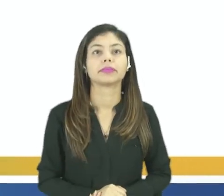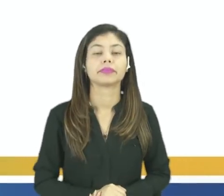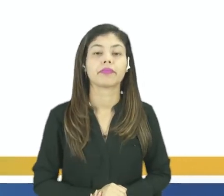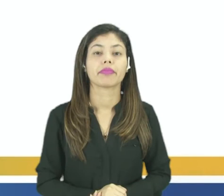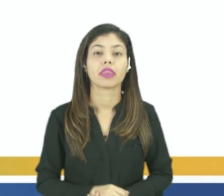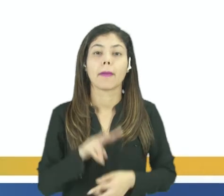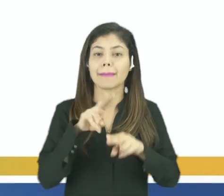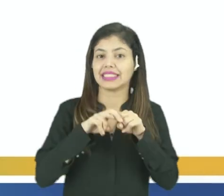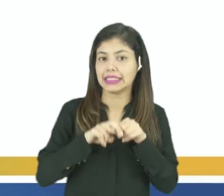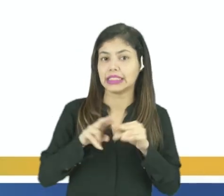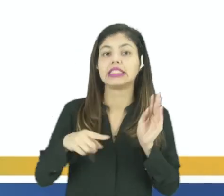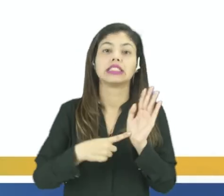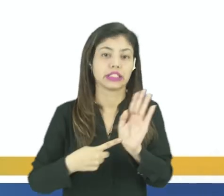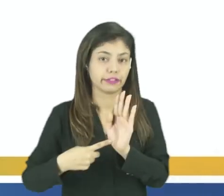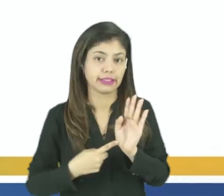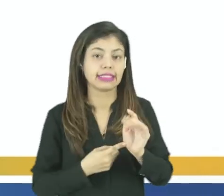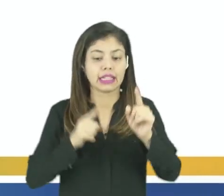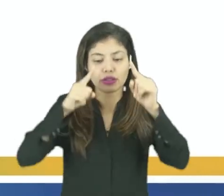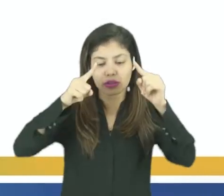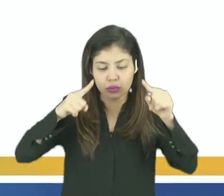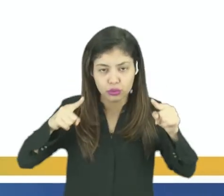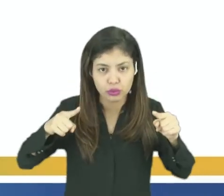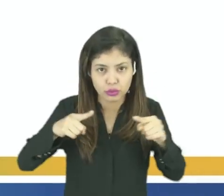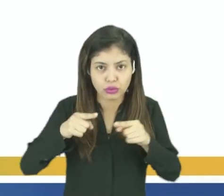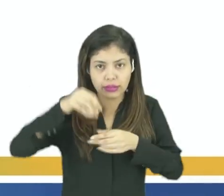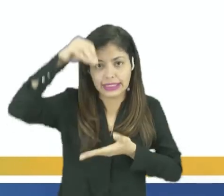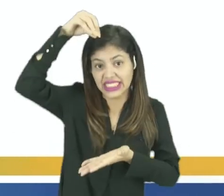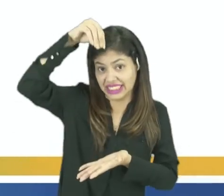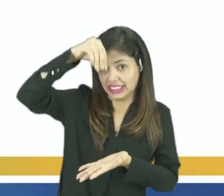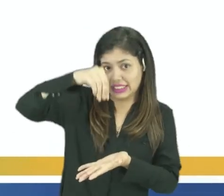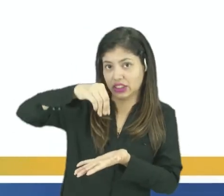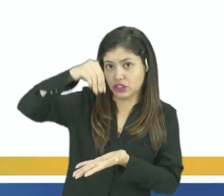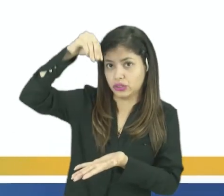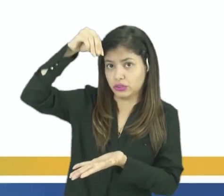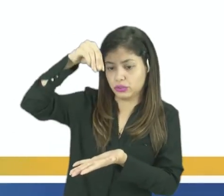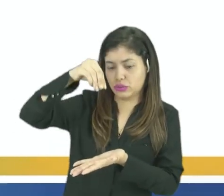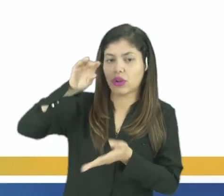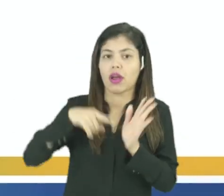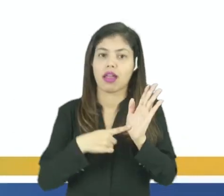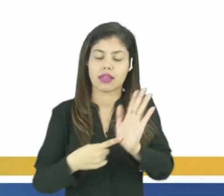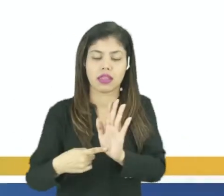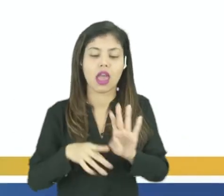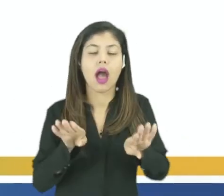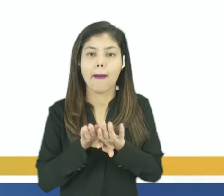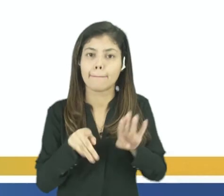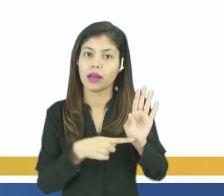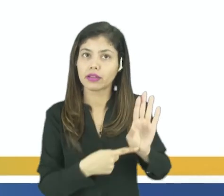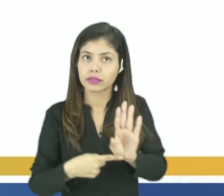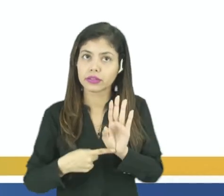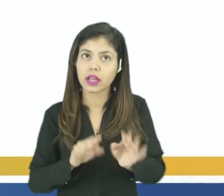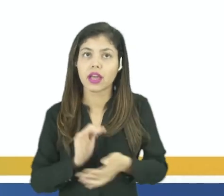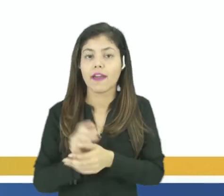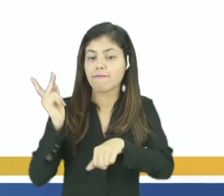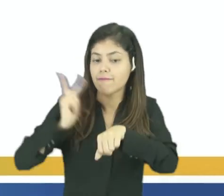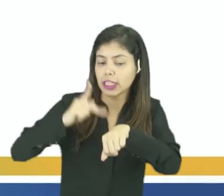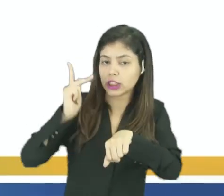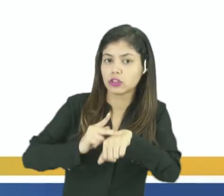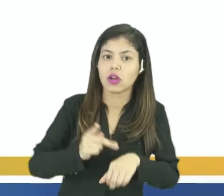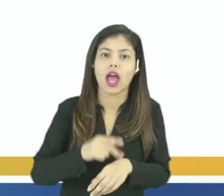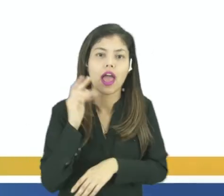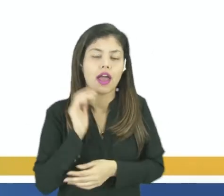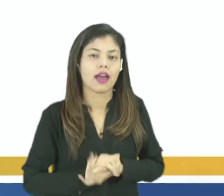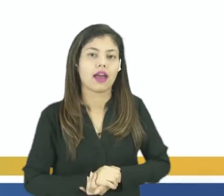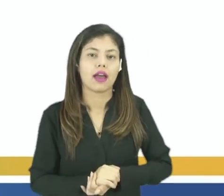leizinha aqui, e com base nessa leizinha aqui, ó, que é o índice de refração. O índice de refração, pessoal, é a velocidade da luz sobre